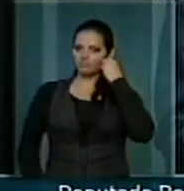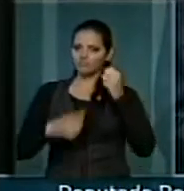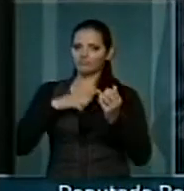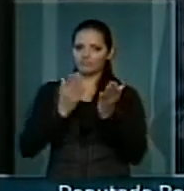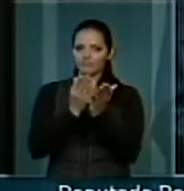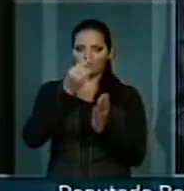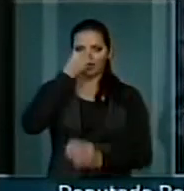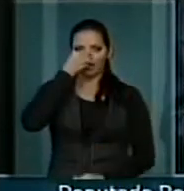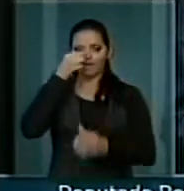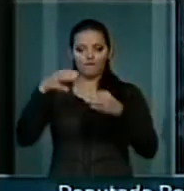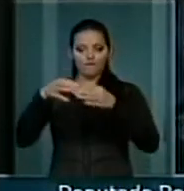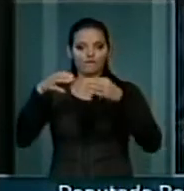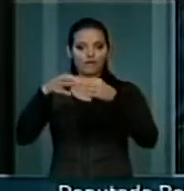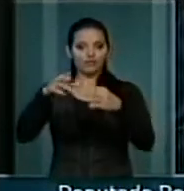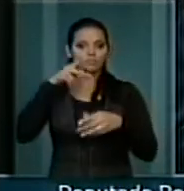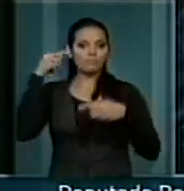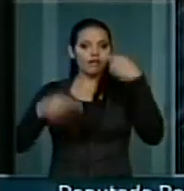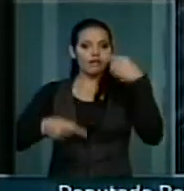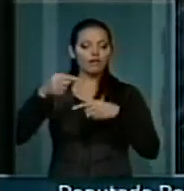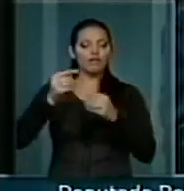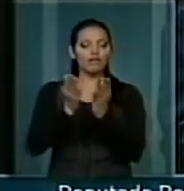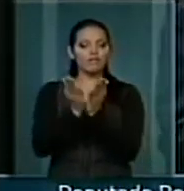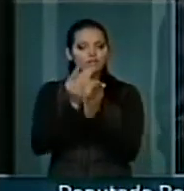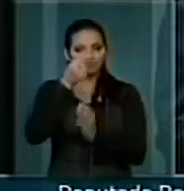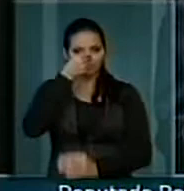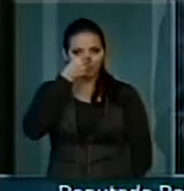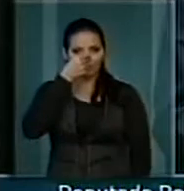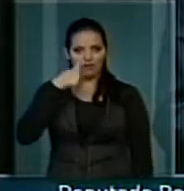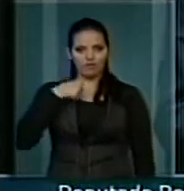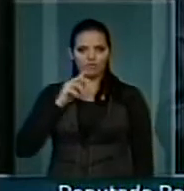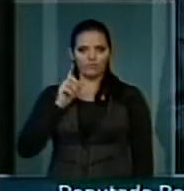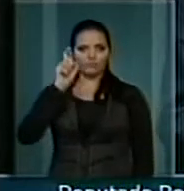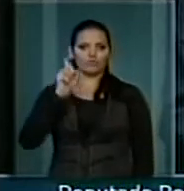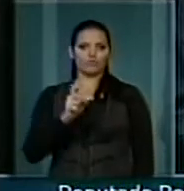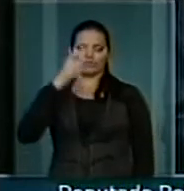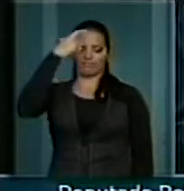que compõem a Frente Parlamentar Evangélica, da qual sou